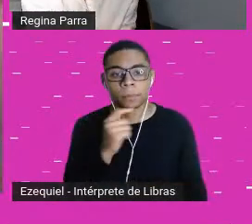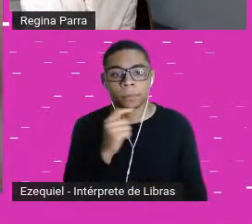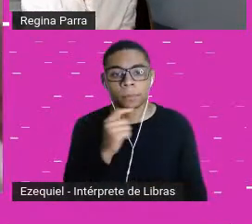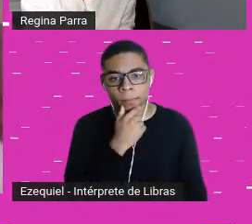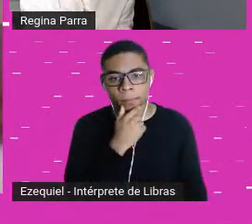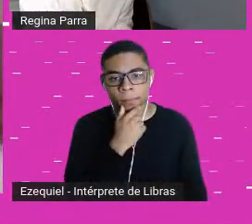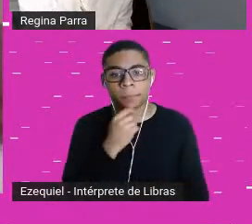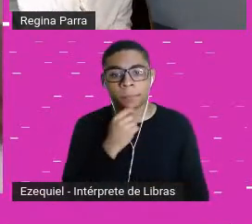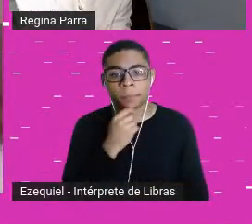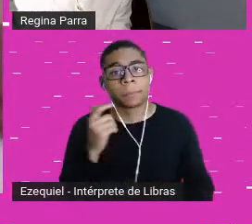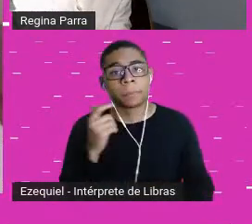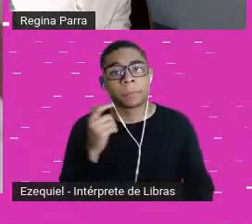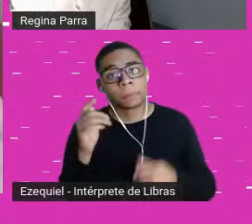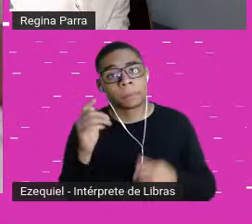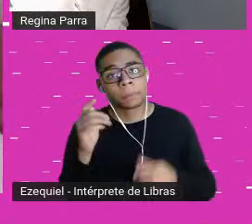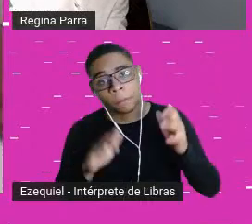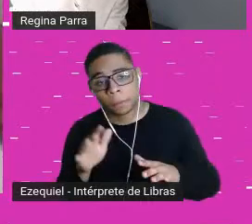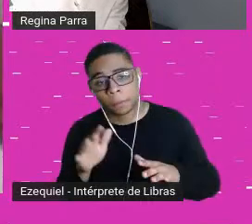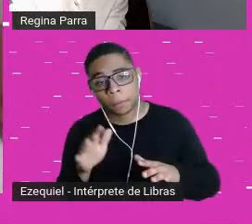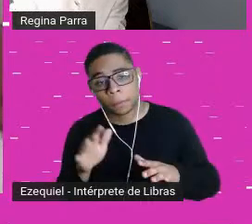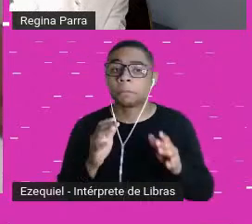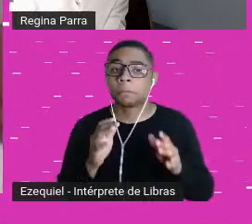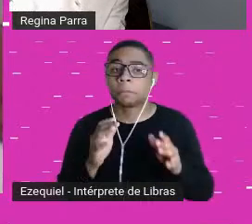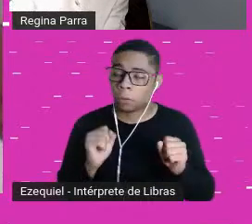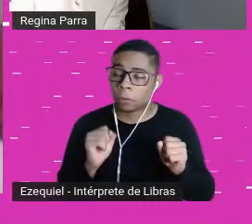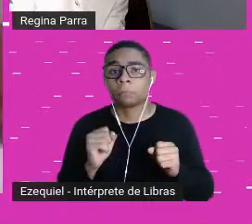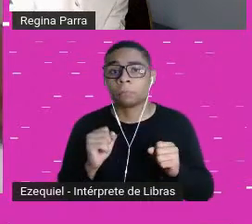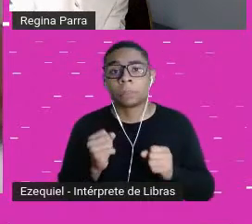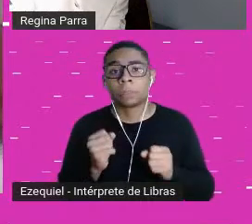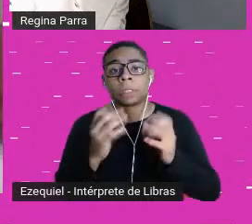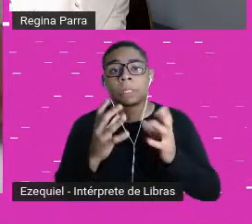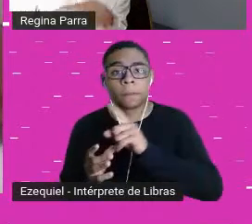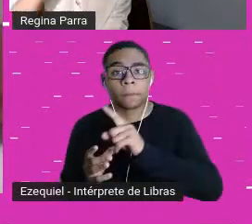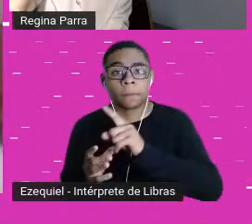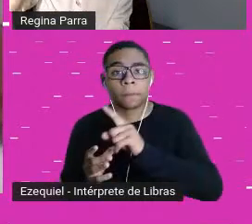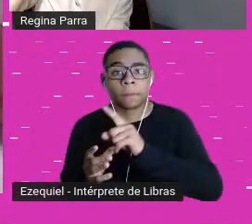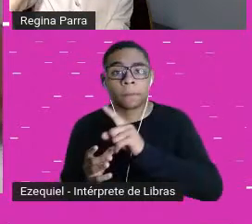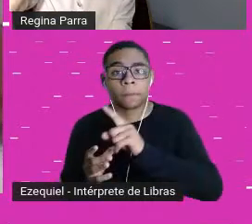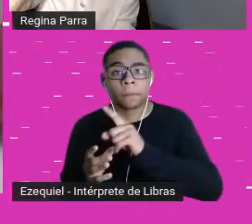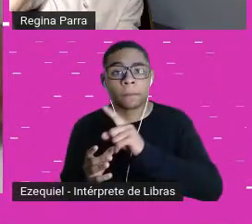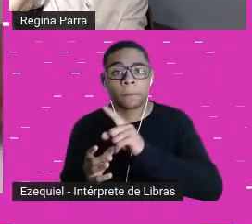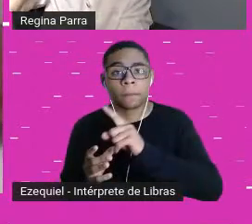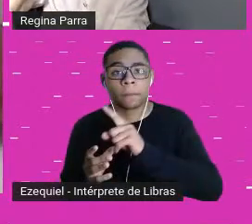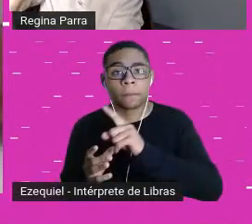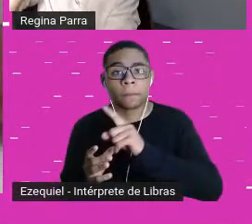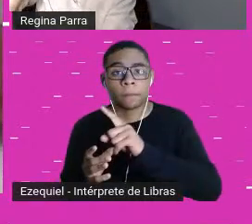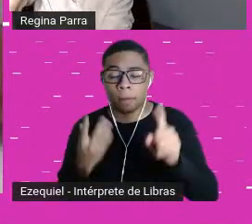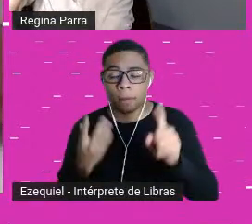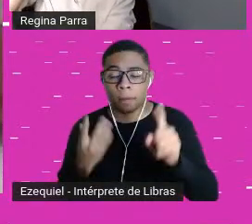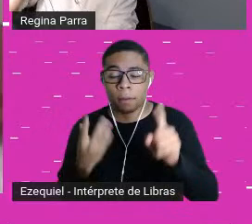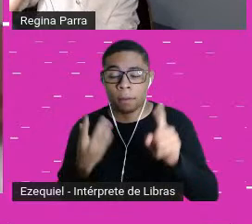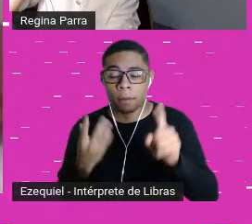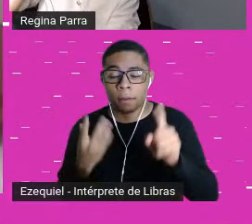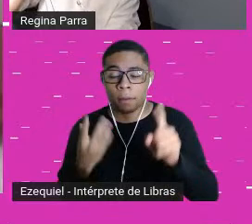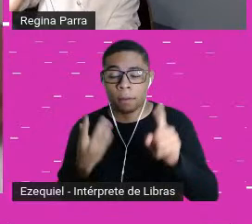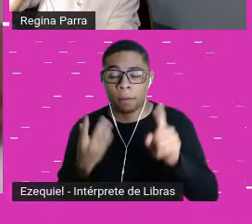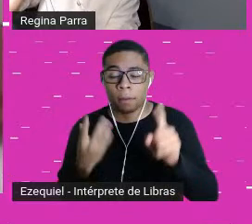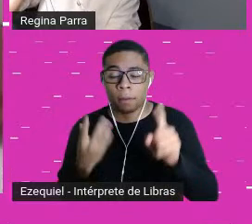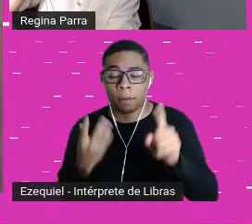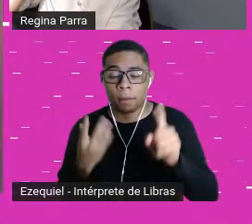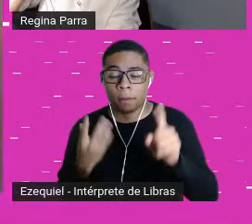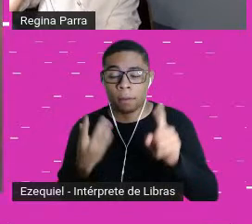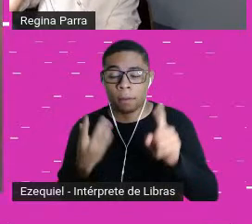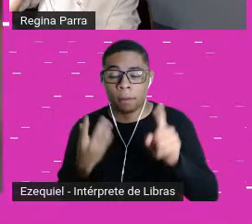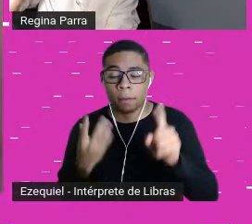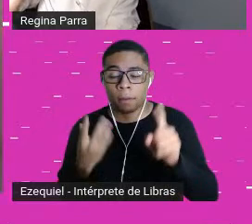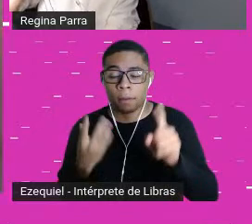alguns caminhos nas nossas existências, né? E aí eu queria perguntar para vocês assim,